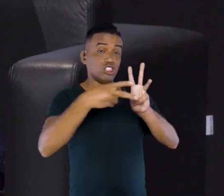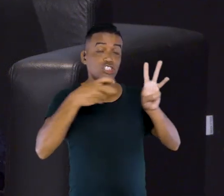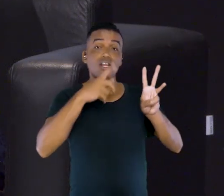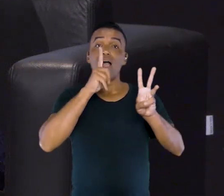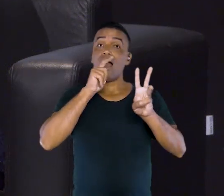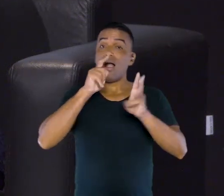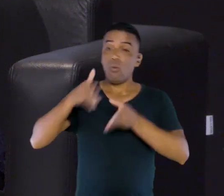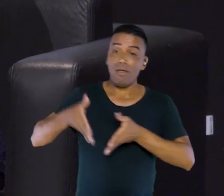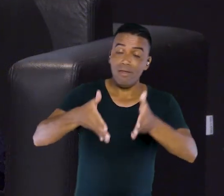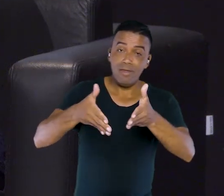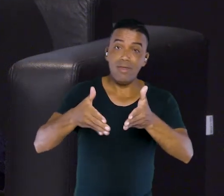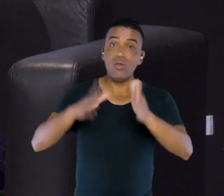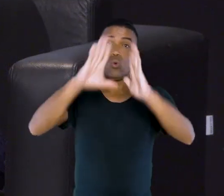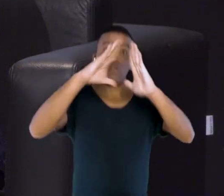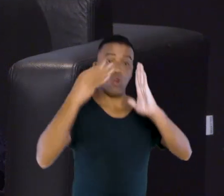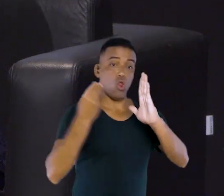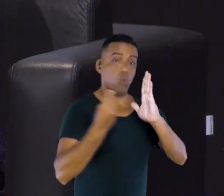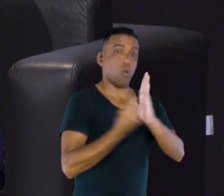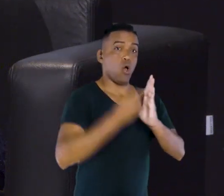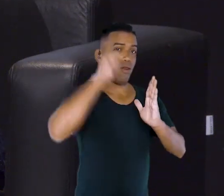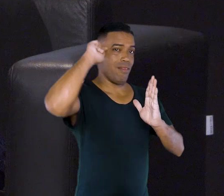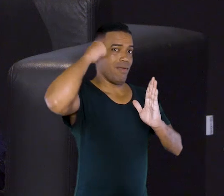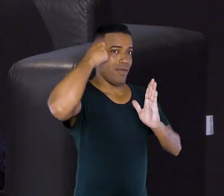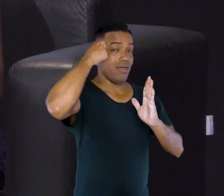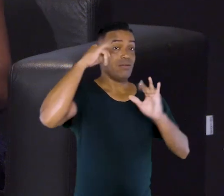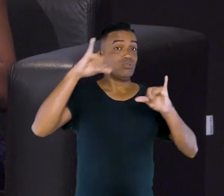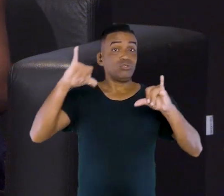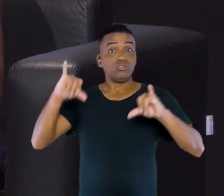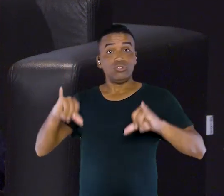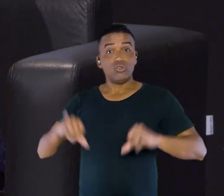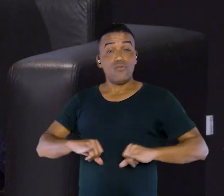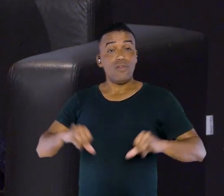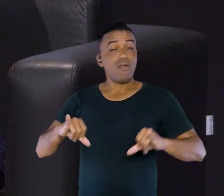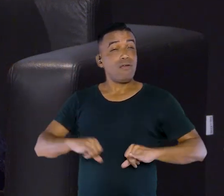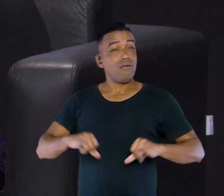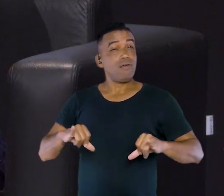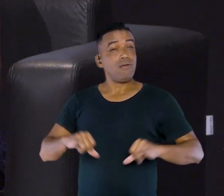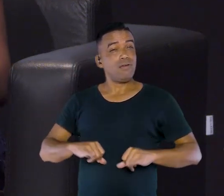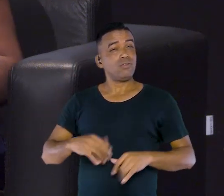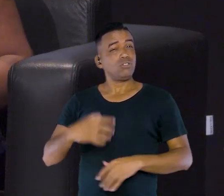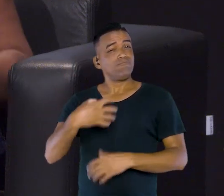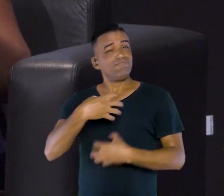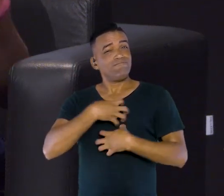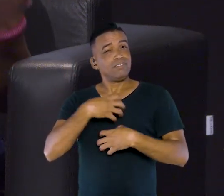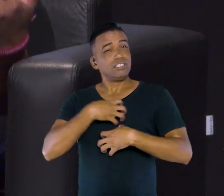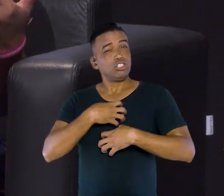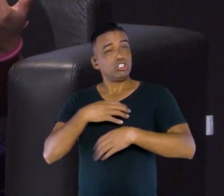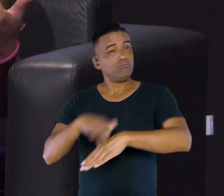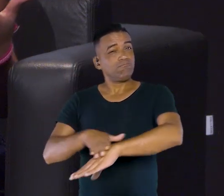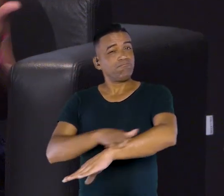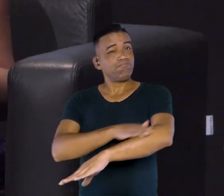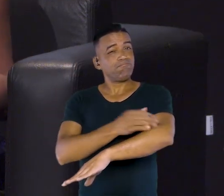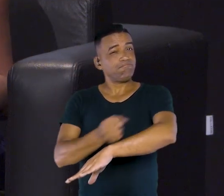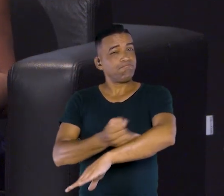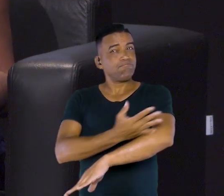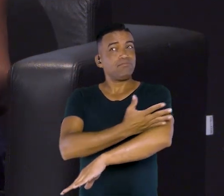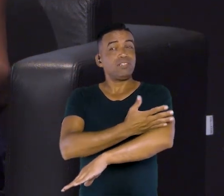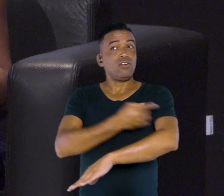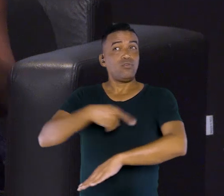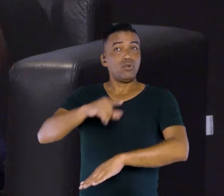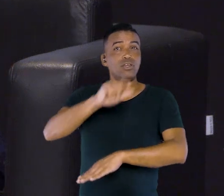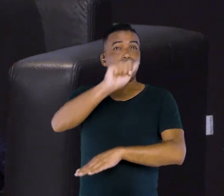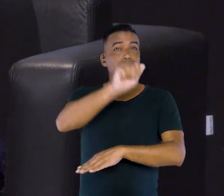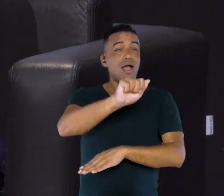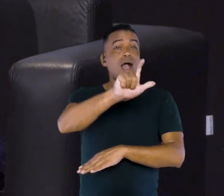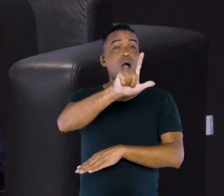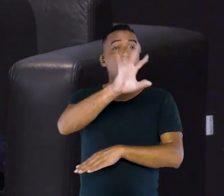ribeirinhos, quilombolas, indígenas estão sofrendo, né? Eu senti na pele isso indo agora para Altamira, e